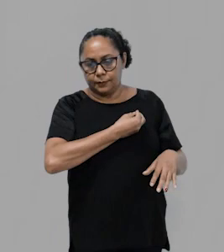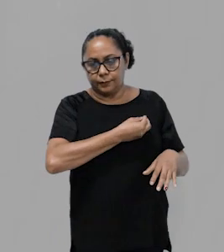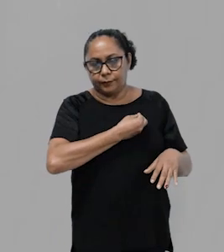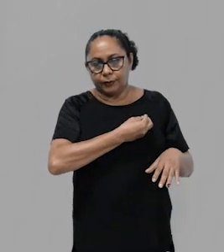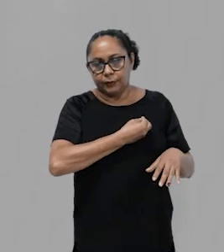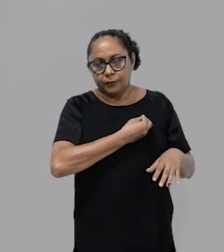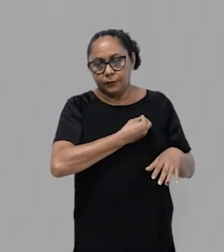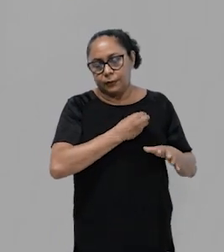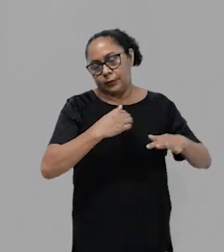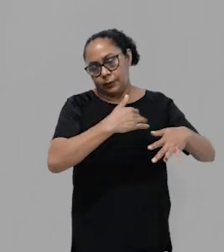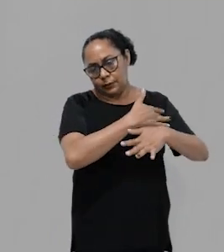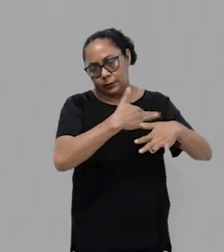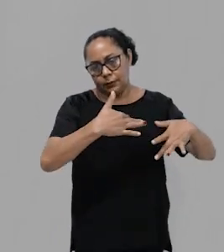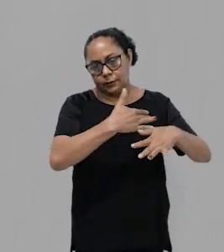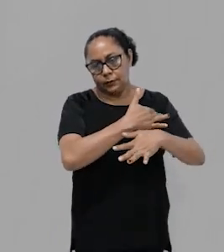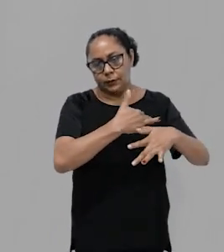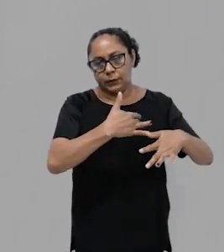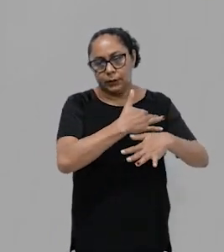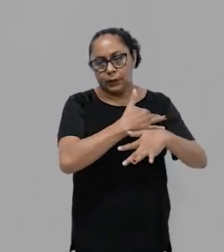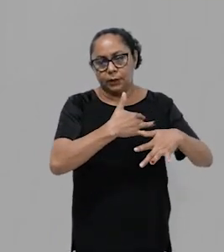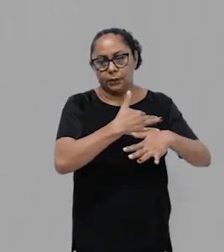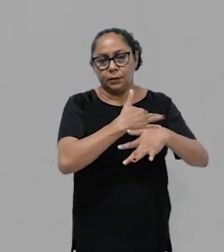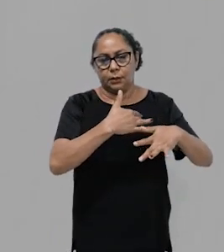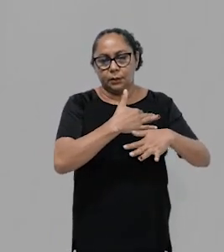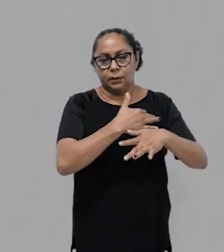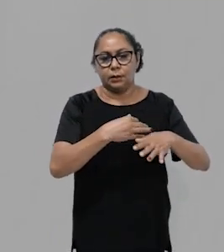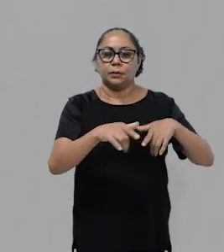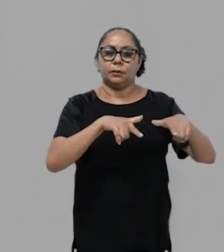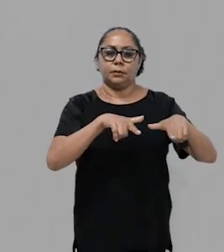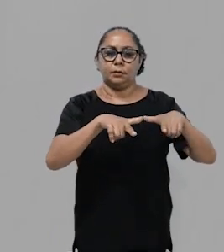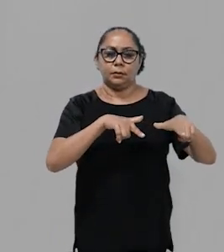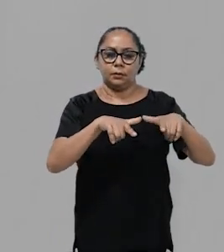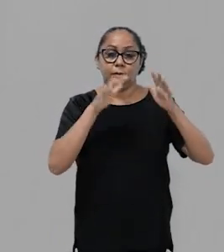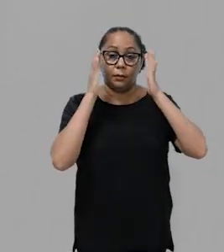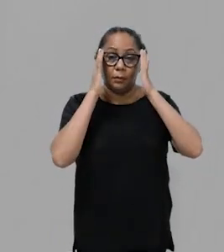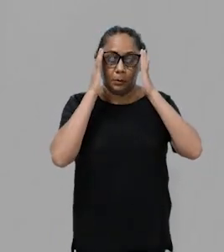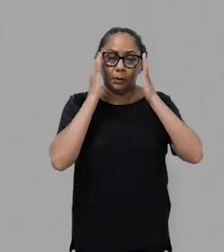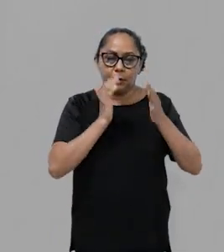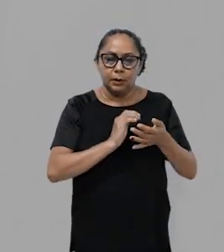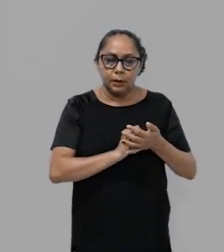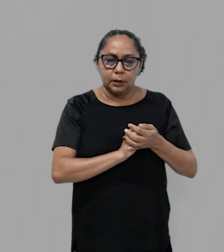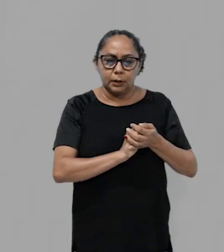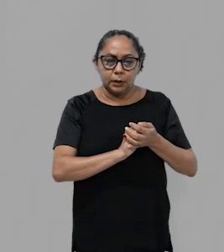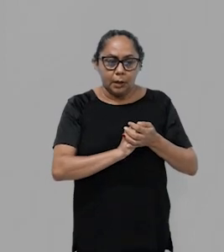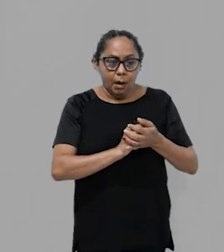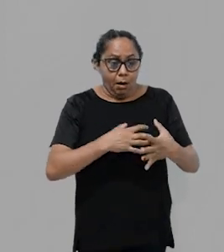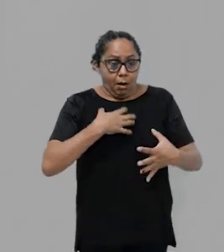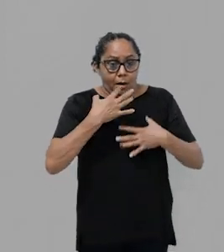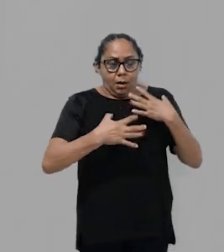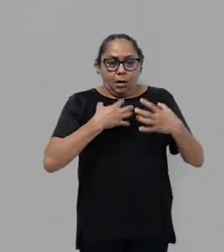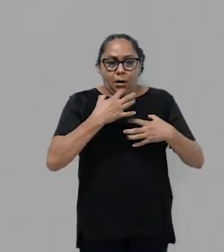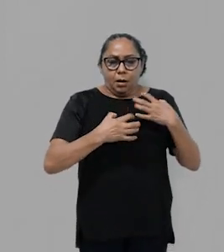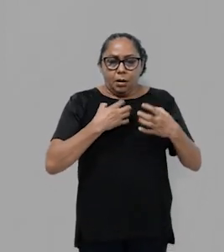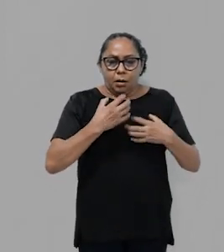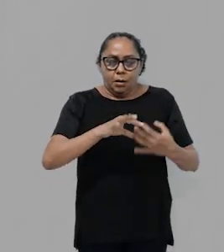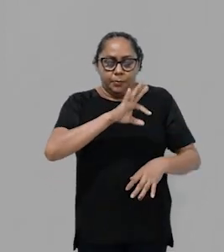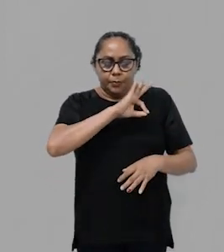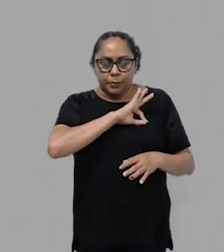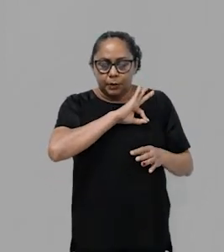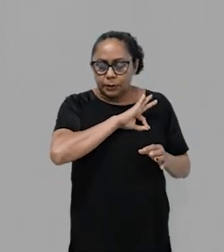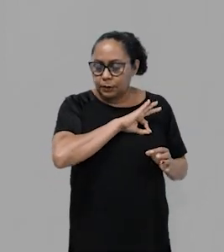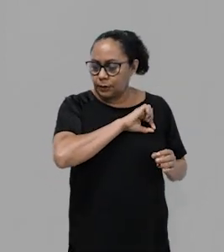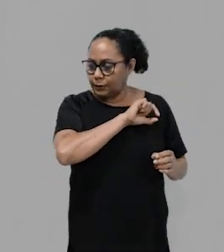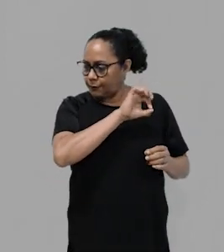cidade que ele estava trabalhando. E aí ela entra em desespero, a polícia vai atrás, o